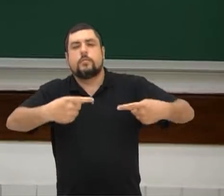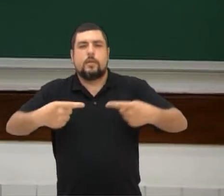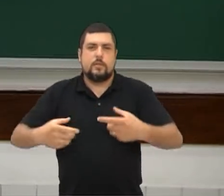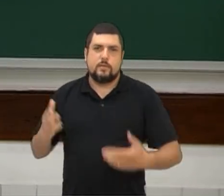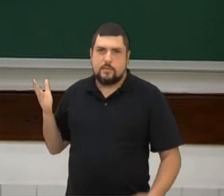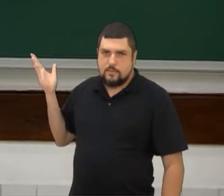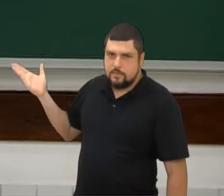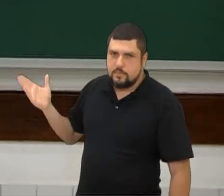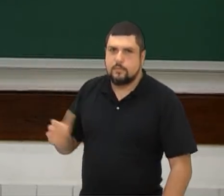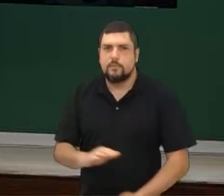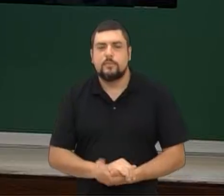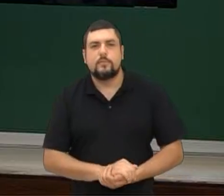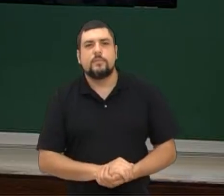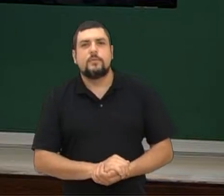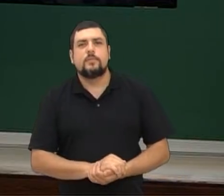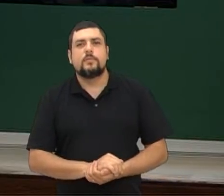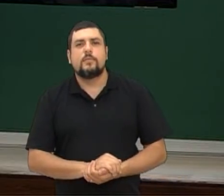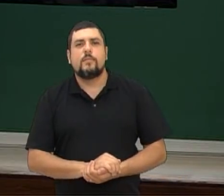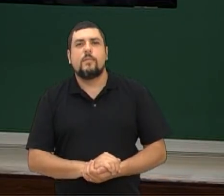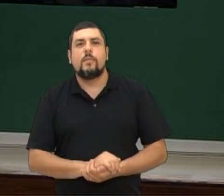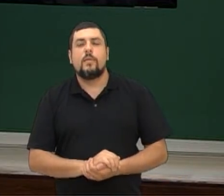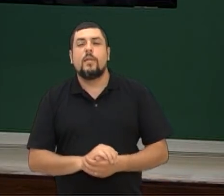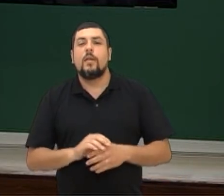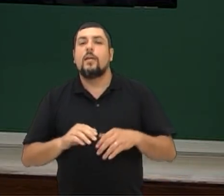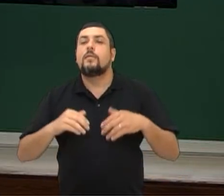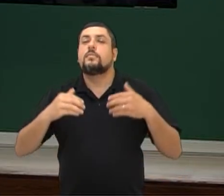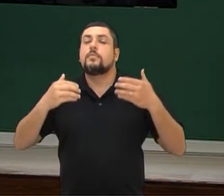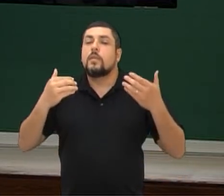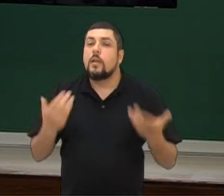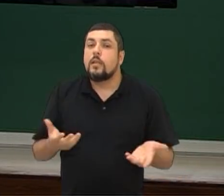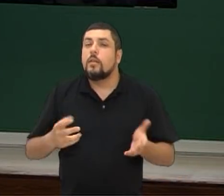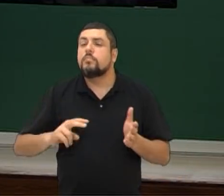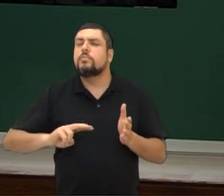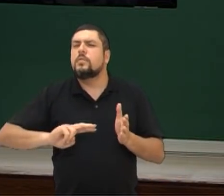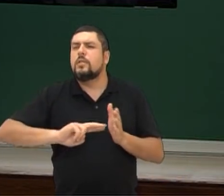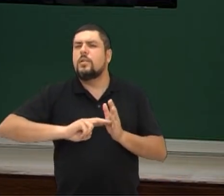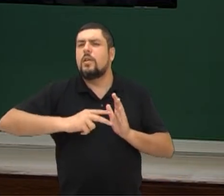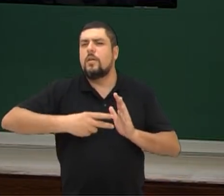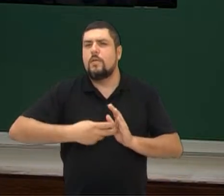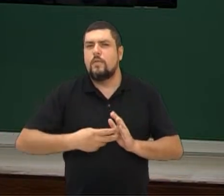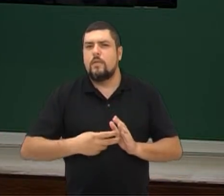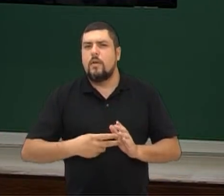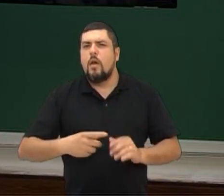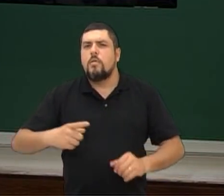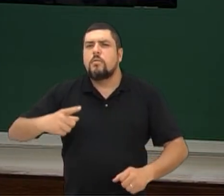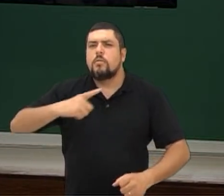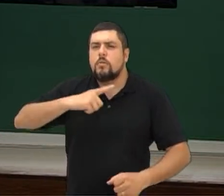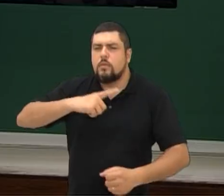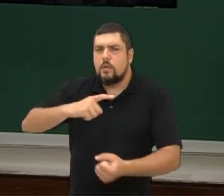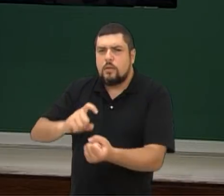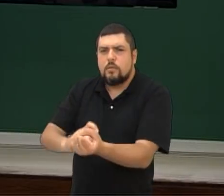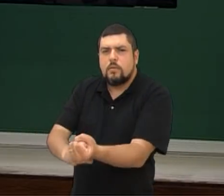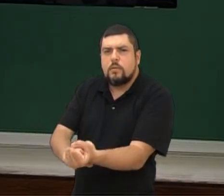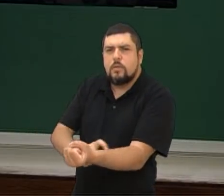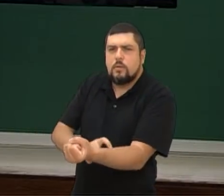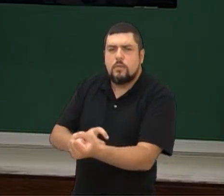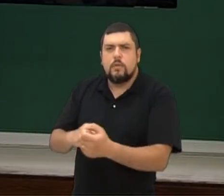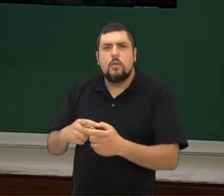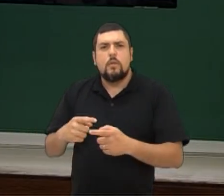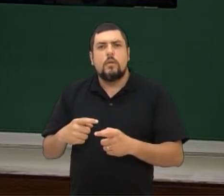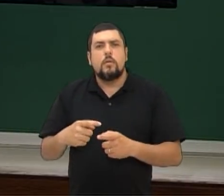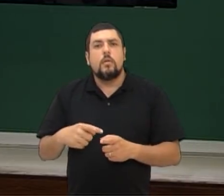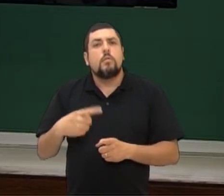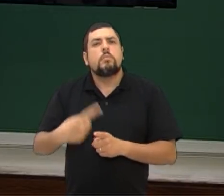E agora, qual o sentido proposto pela expressão tenha nervo? E por que era